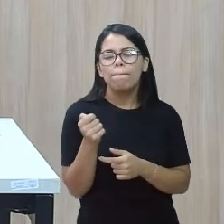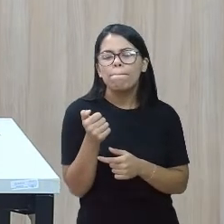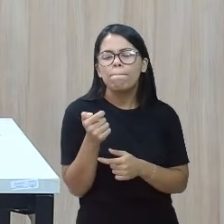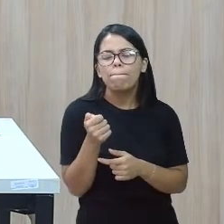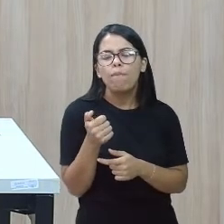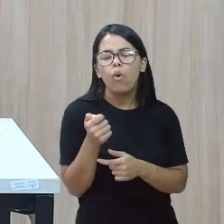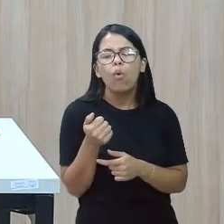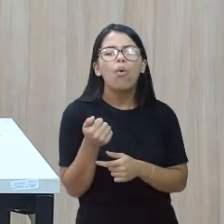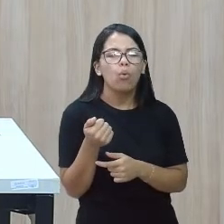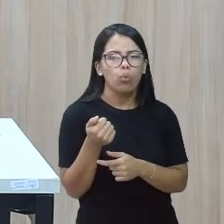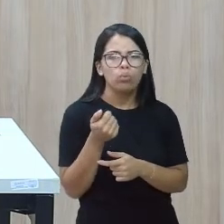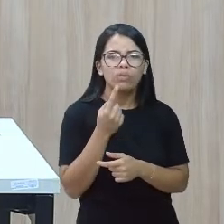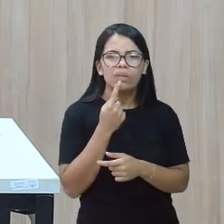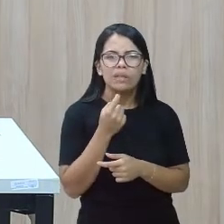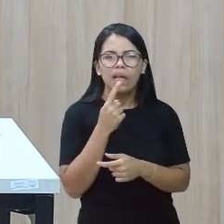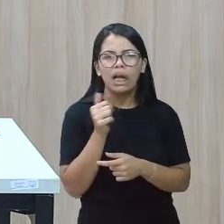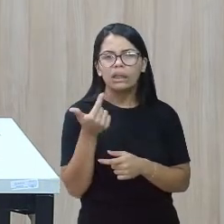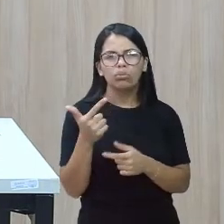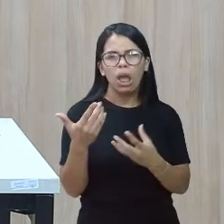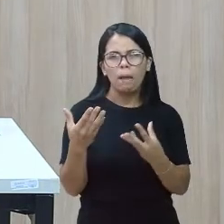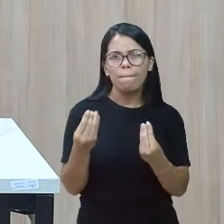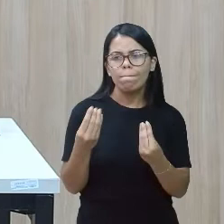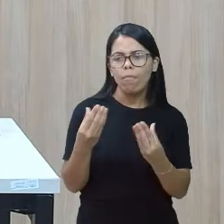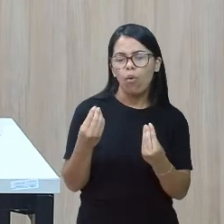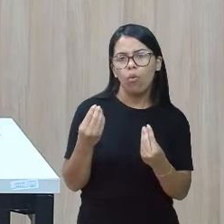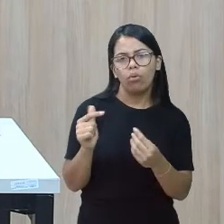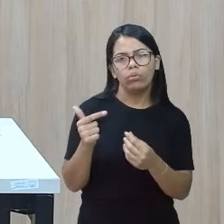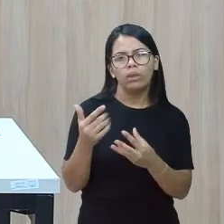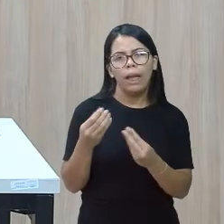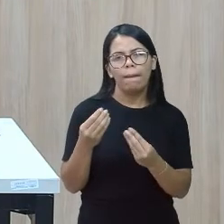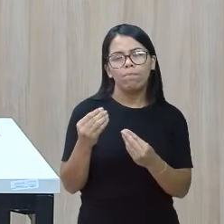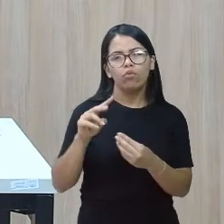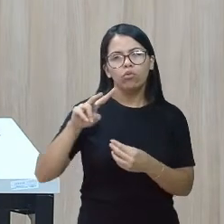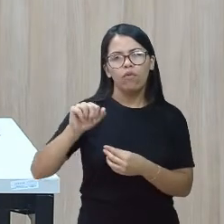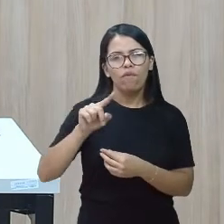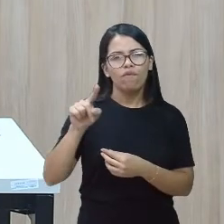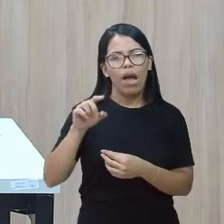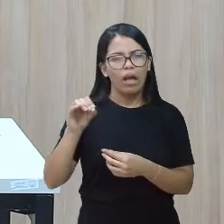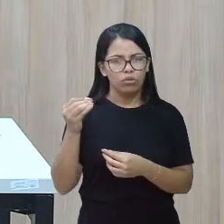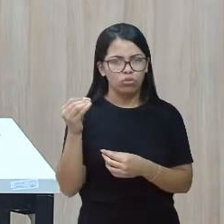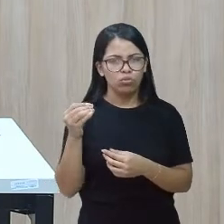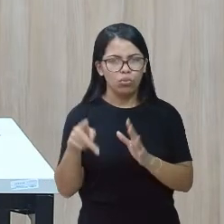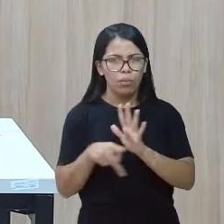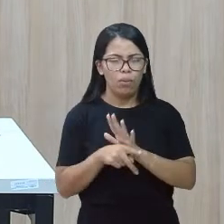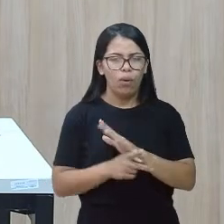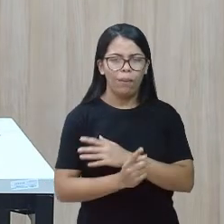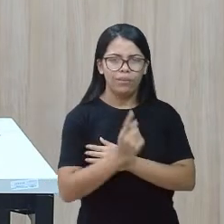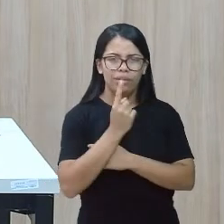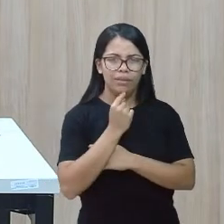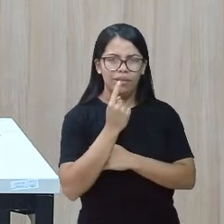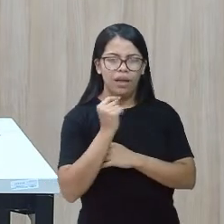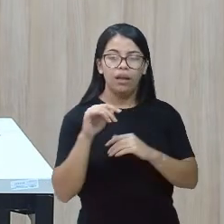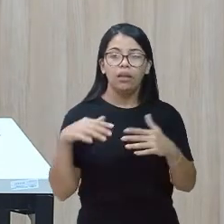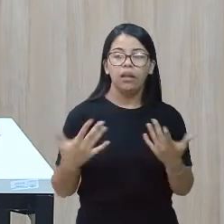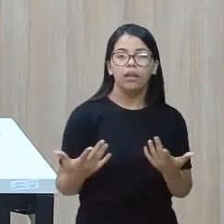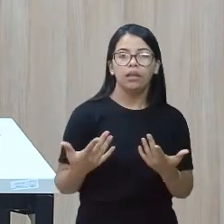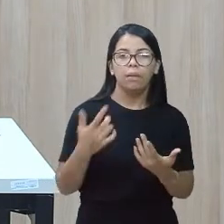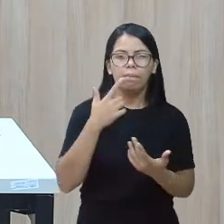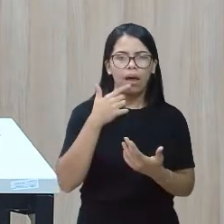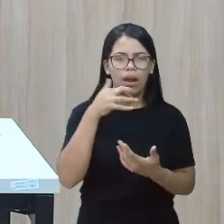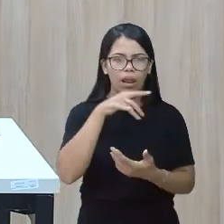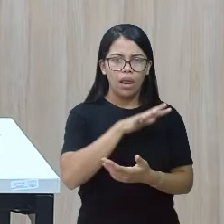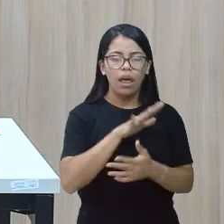cartilaginoso não tem aí essa questão dos vasos sanguíneos. Então, por esse motivo também,